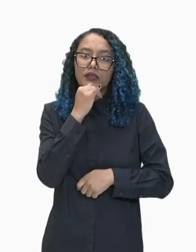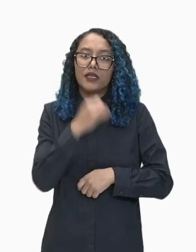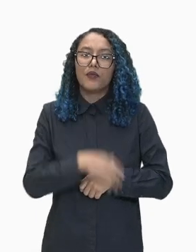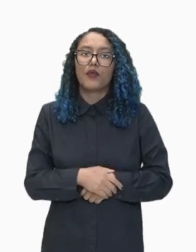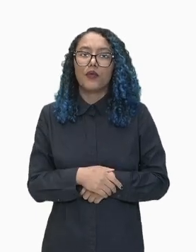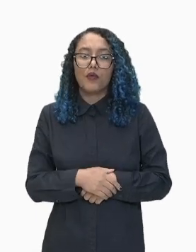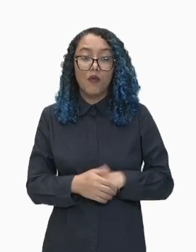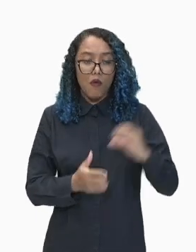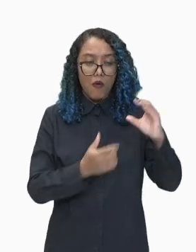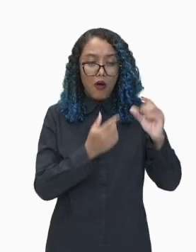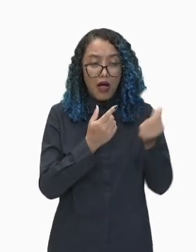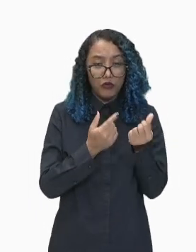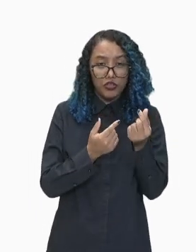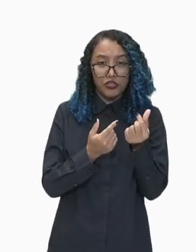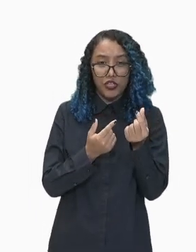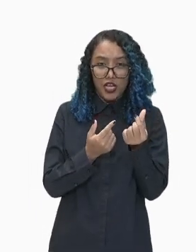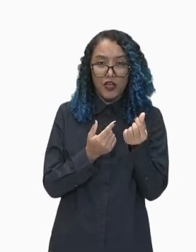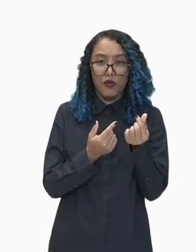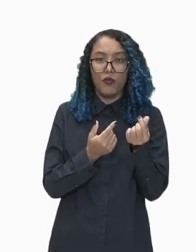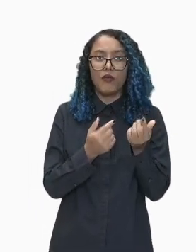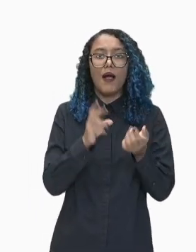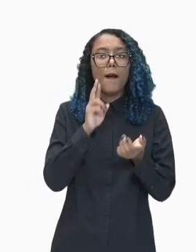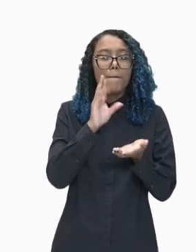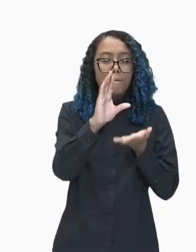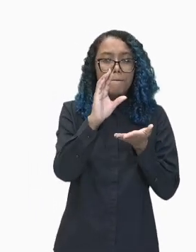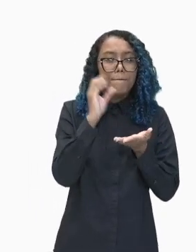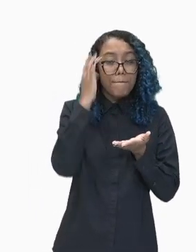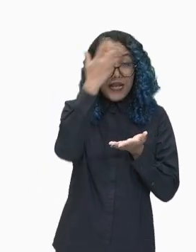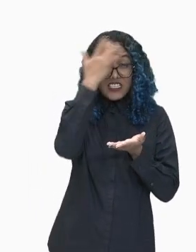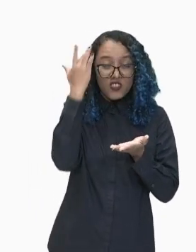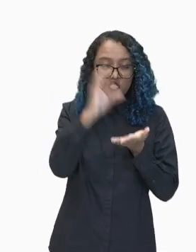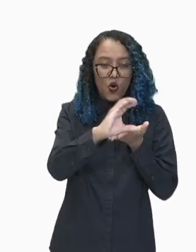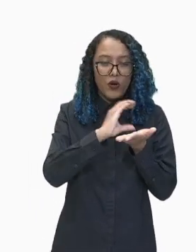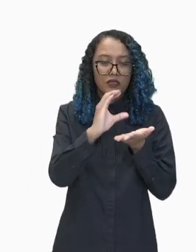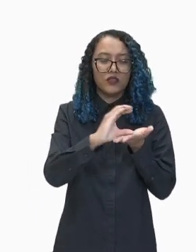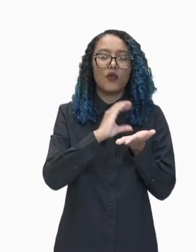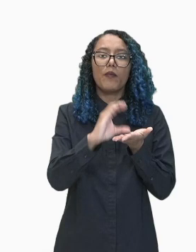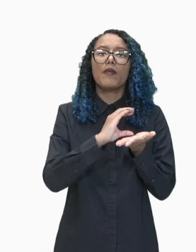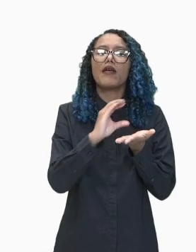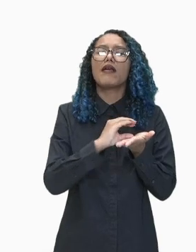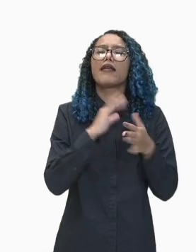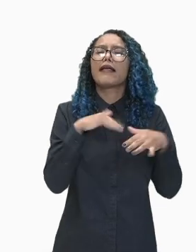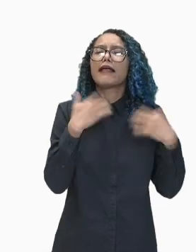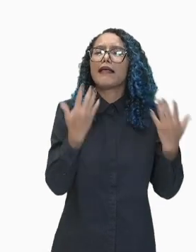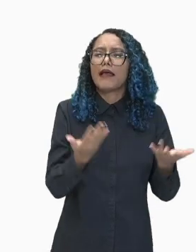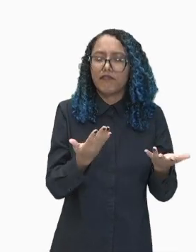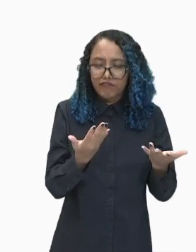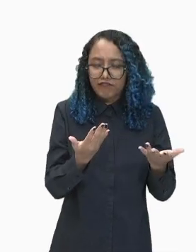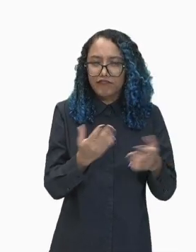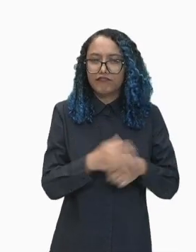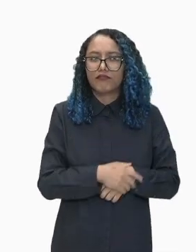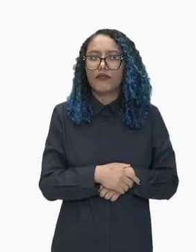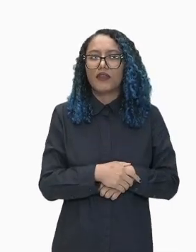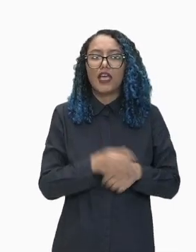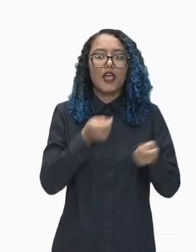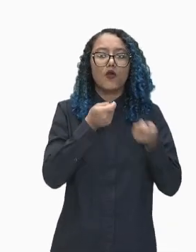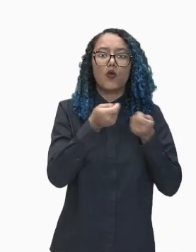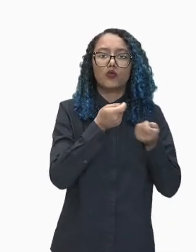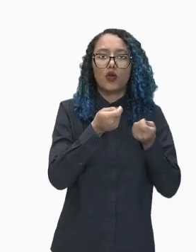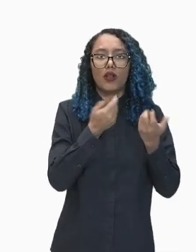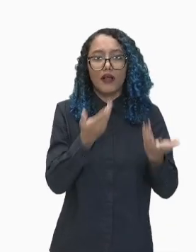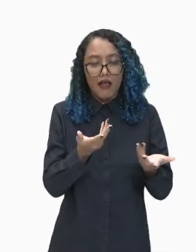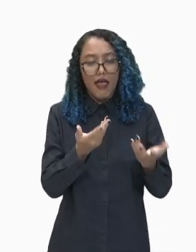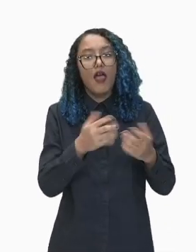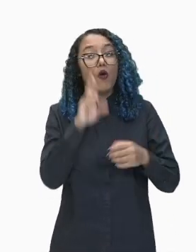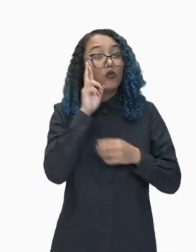quem? Do dono da oficina, do dono da fábrica, daquela pessoa que tem a matéria-prima e